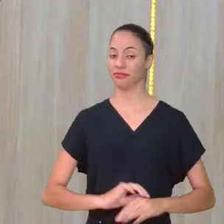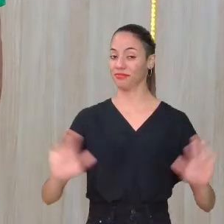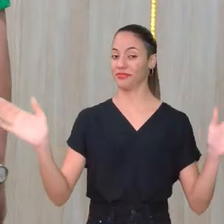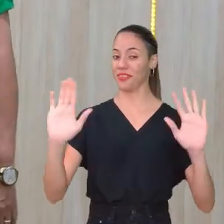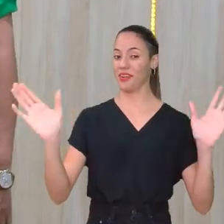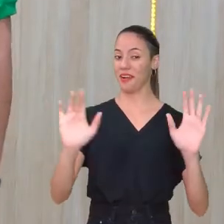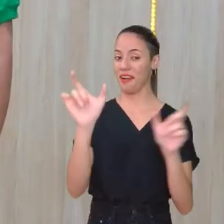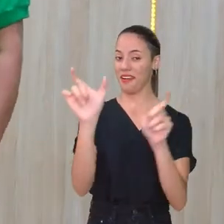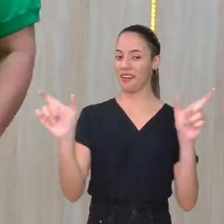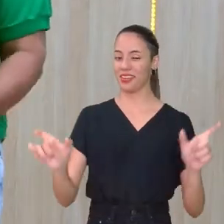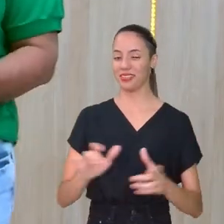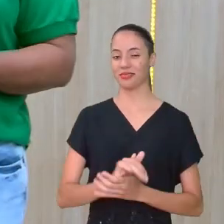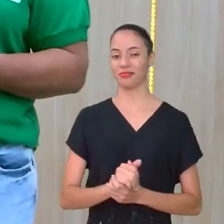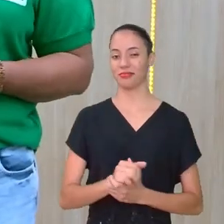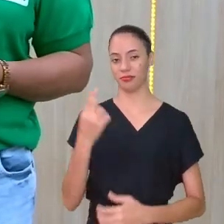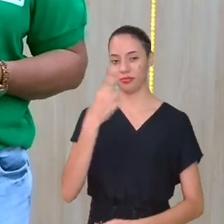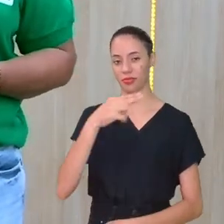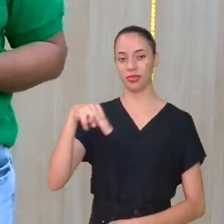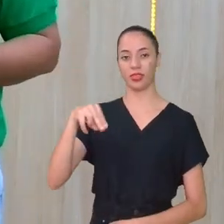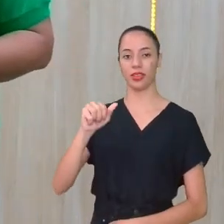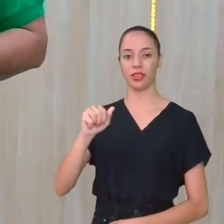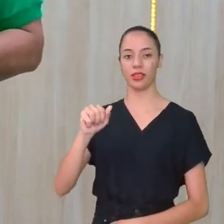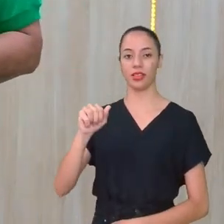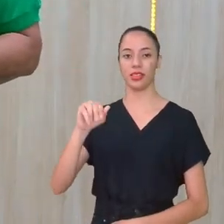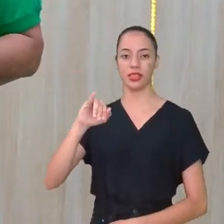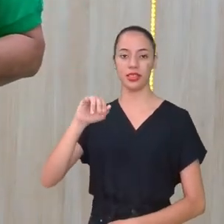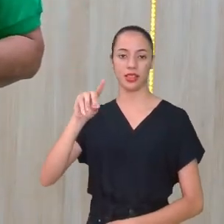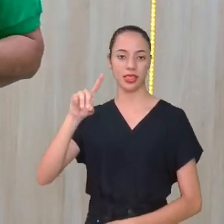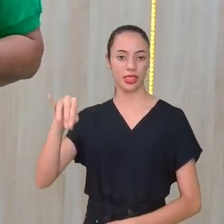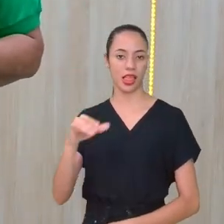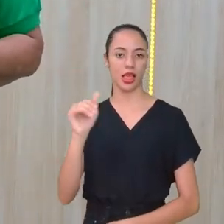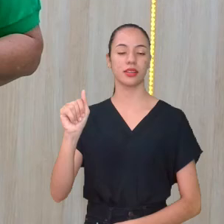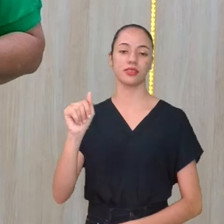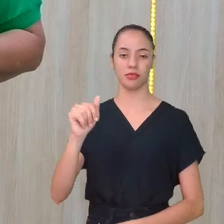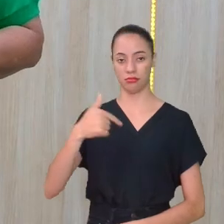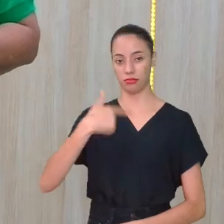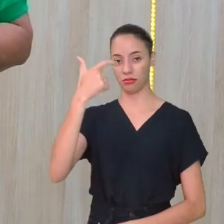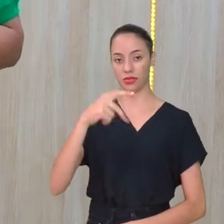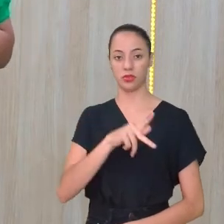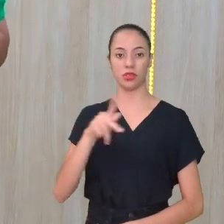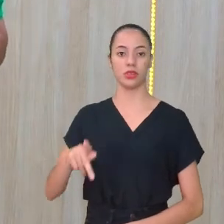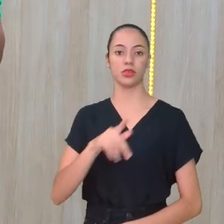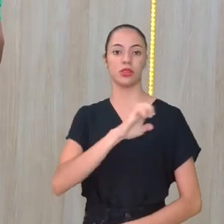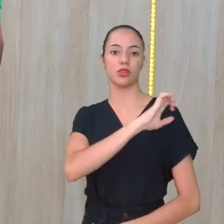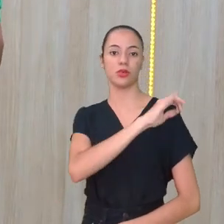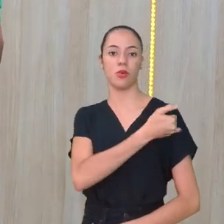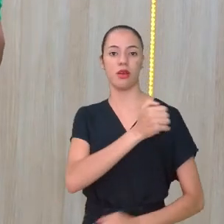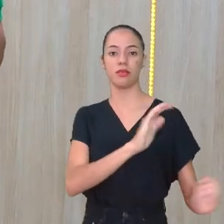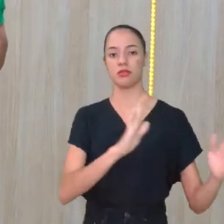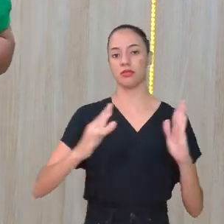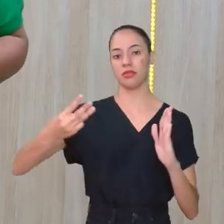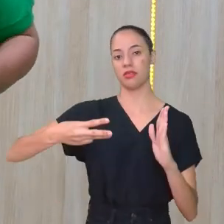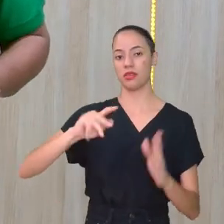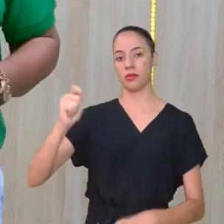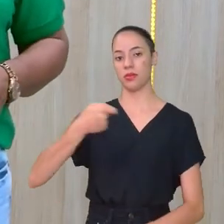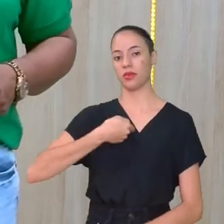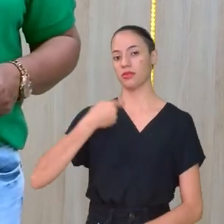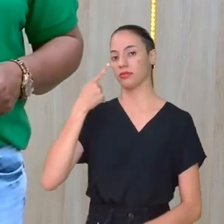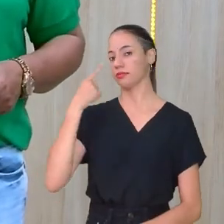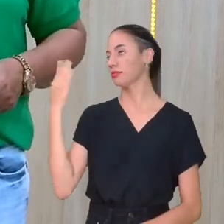Olá, pessoal. Eu me chamo Nádia, sou professora do EJA, módulo 3. O meu